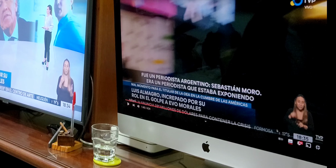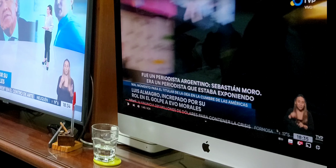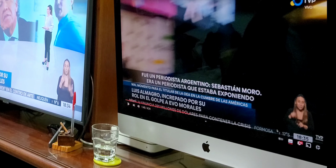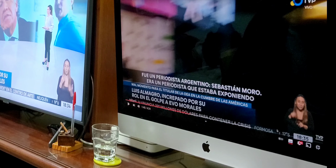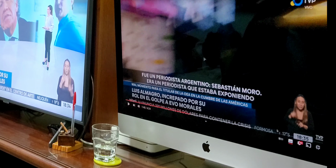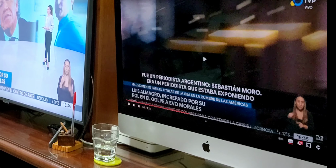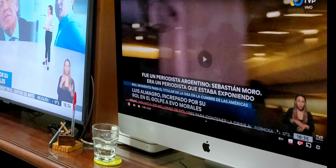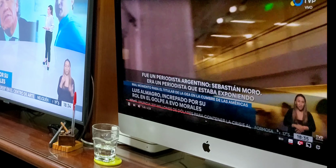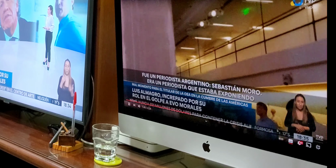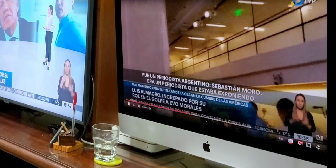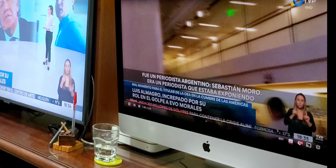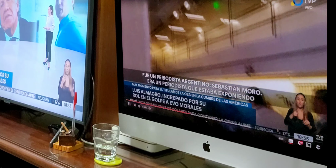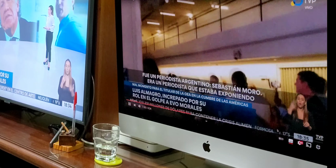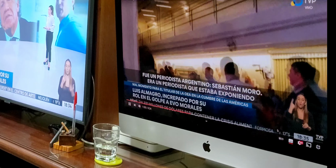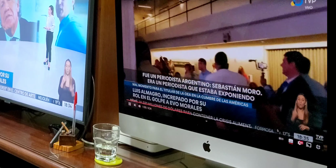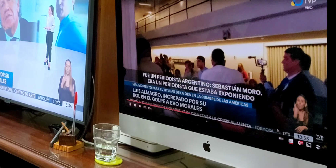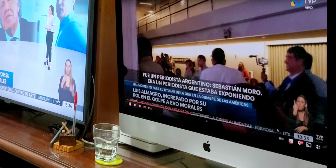estava expondo,